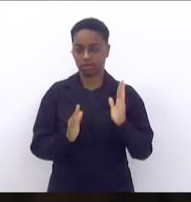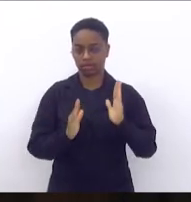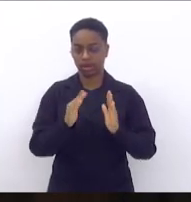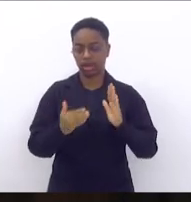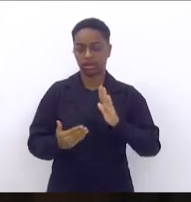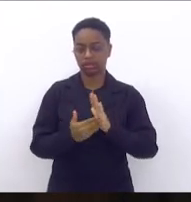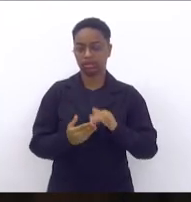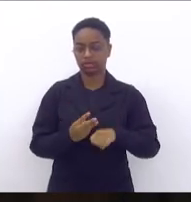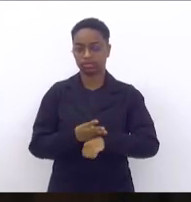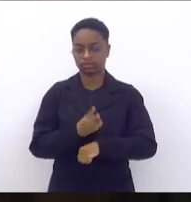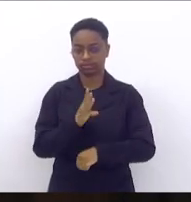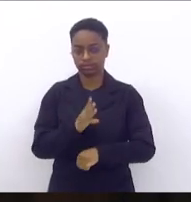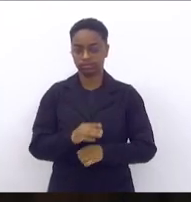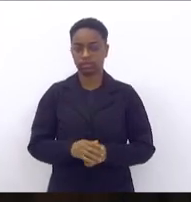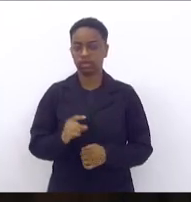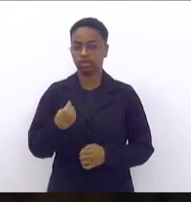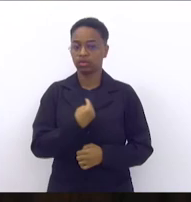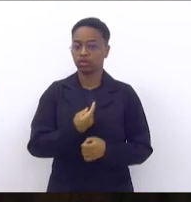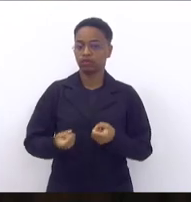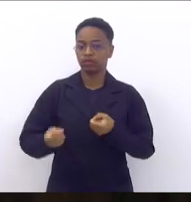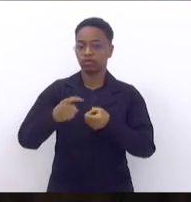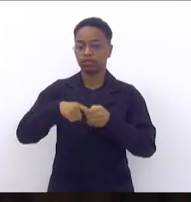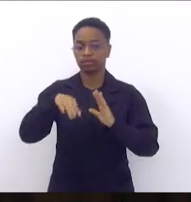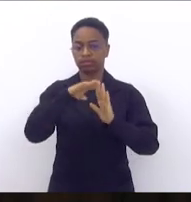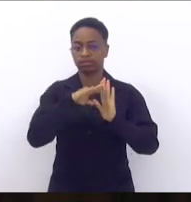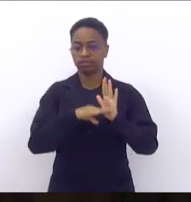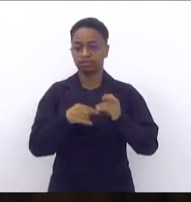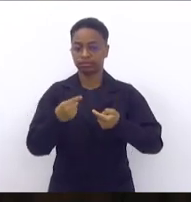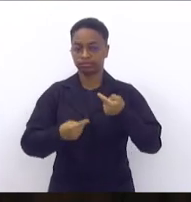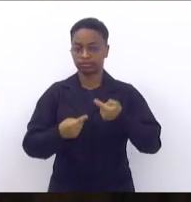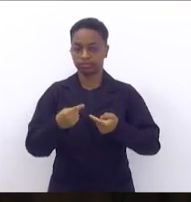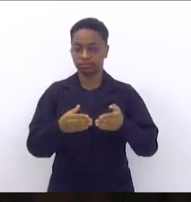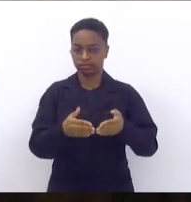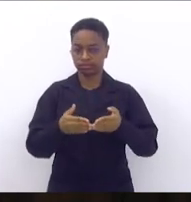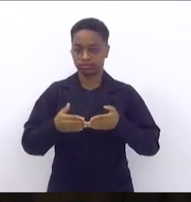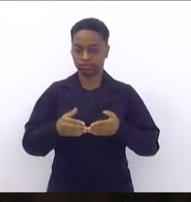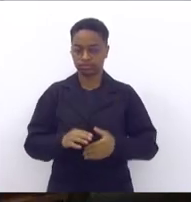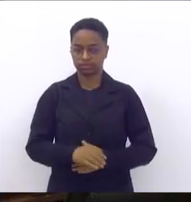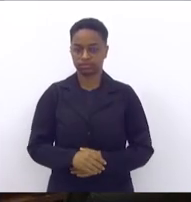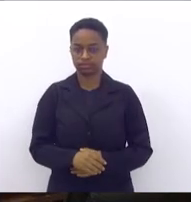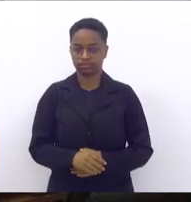às 15 horas, quando retornaremos com a ordem do dia. Está suspensa a sessão.